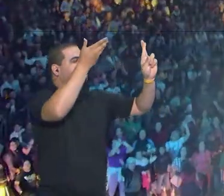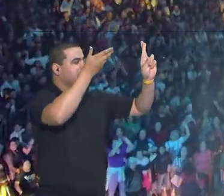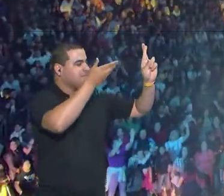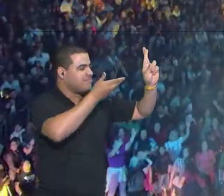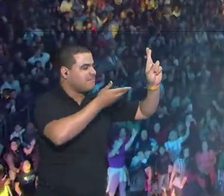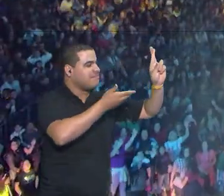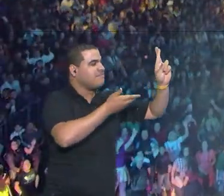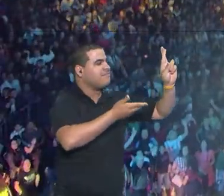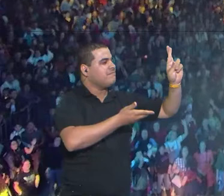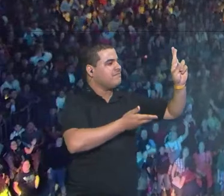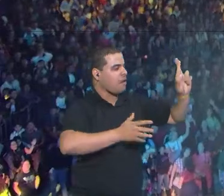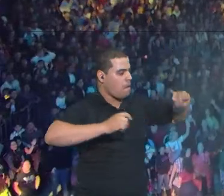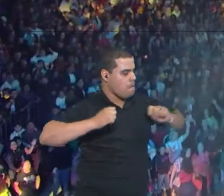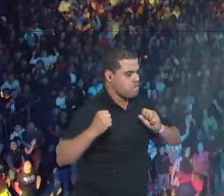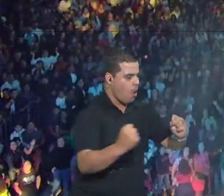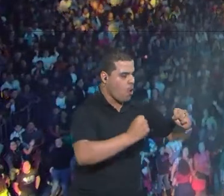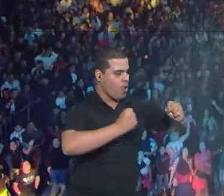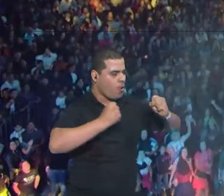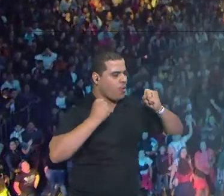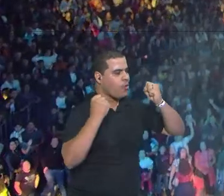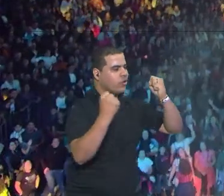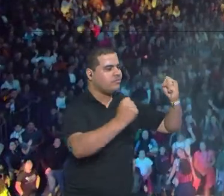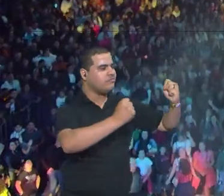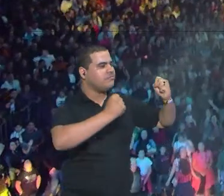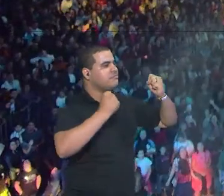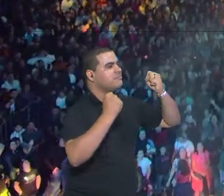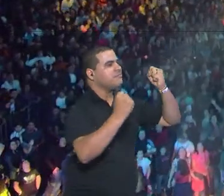Eu Senhor poderoso